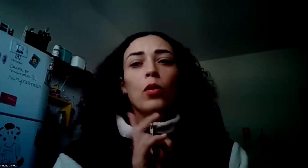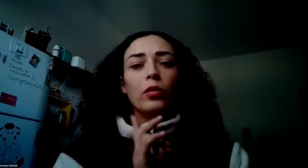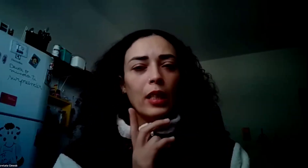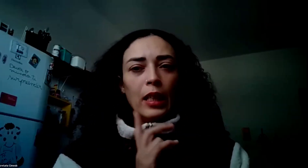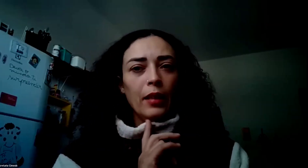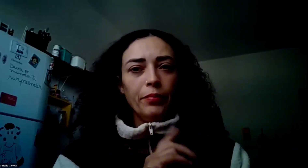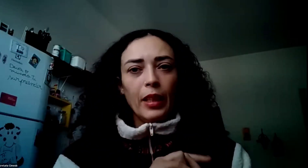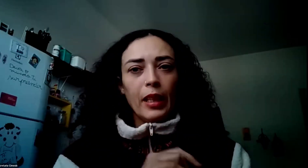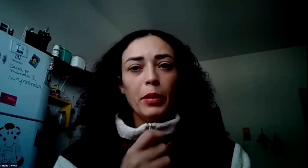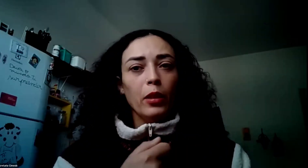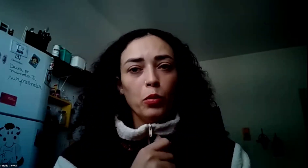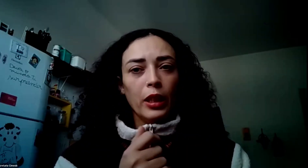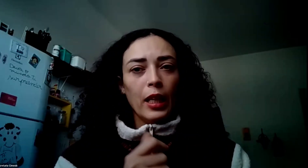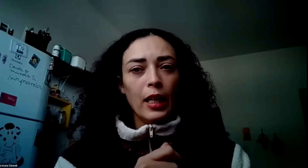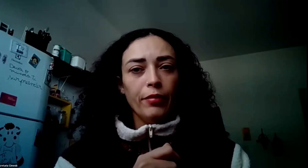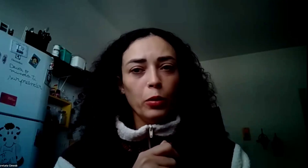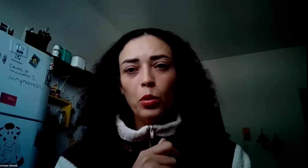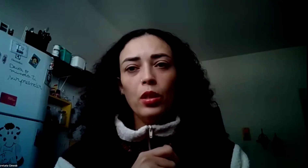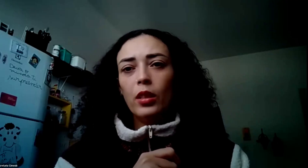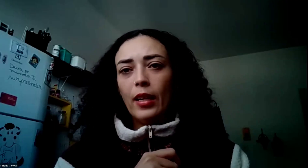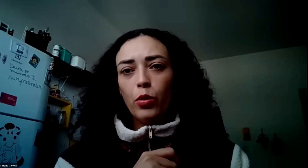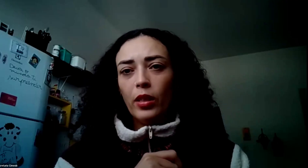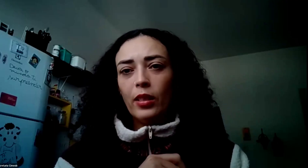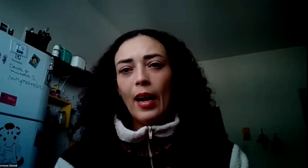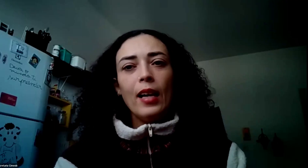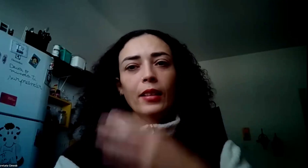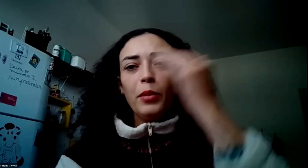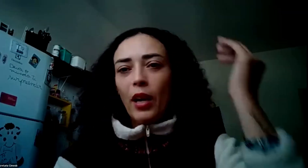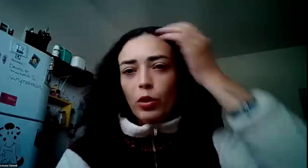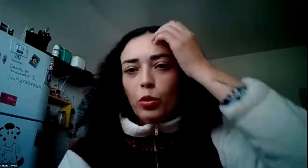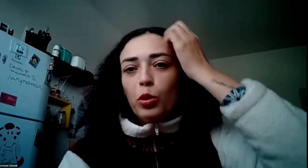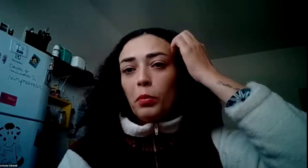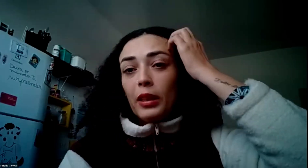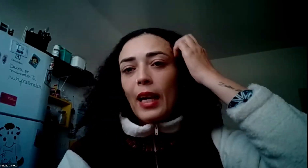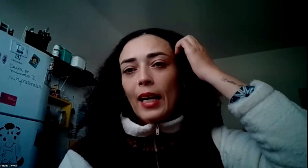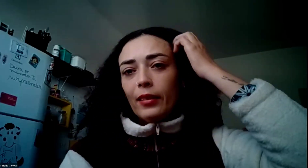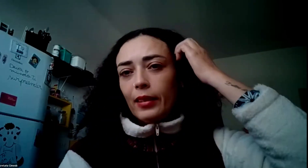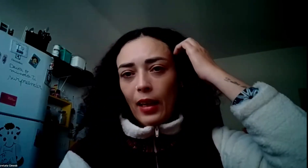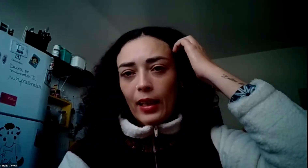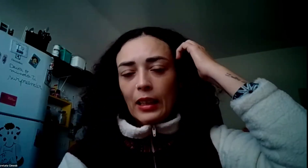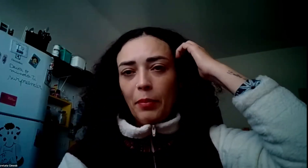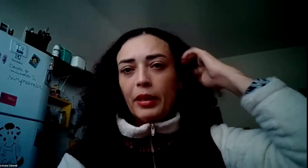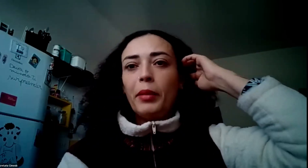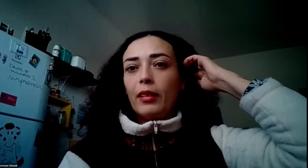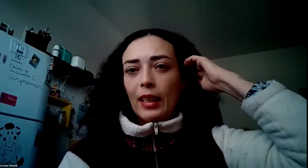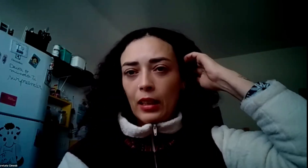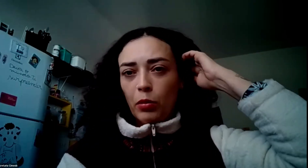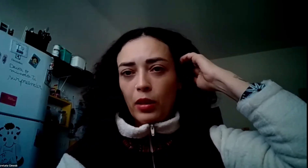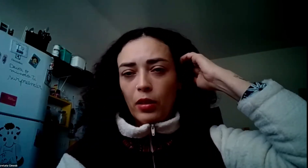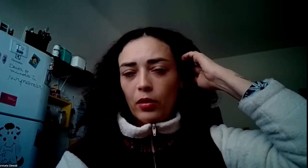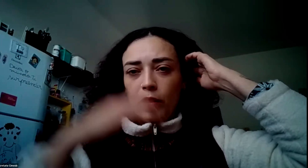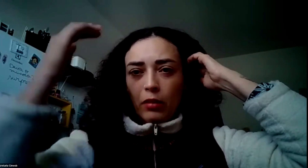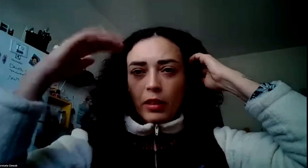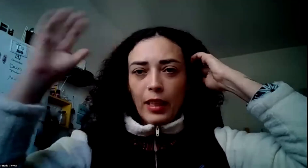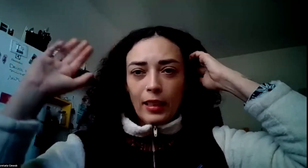morava, não conseguia entrar porque não tinha elevador, era só escada. Eu morava no último andar, que é aqueles apartamentos até